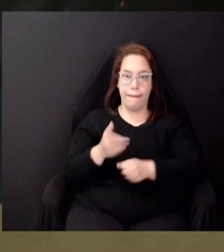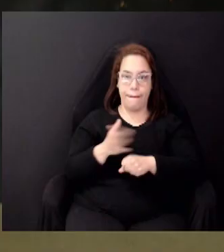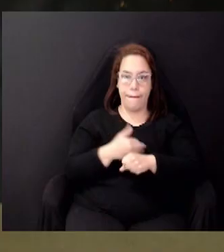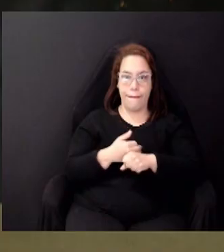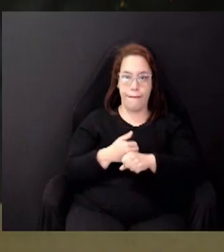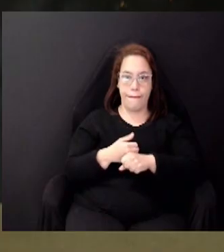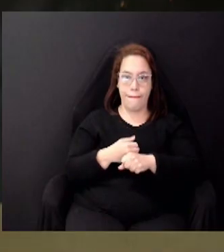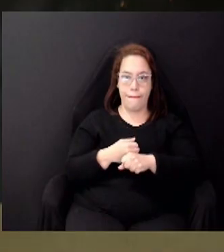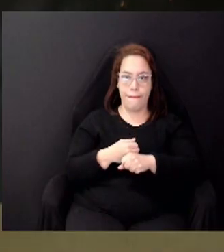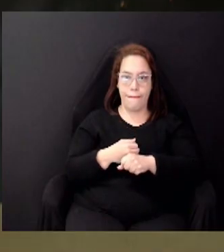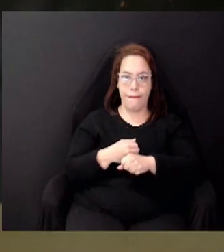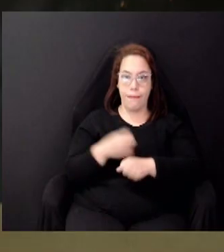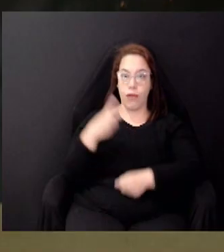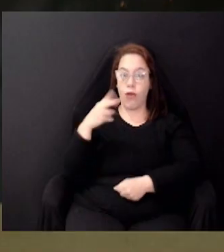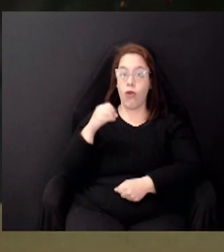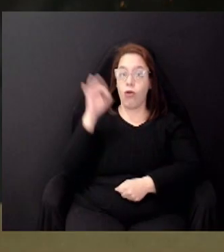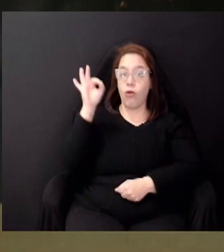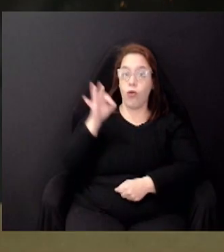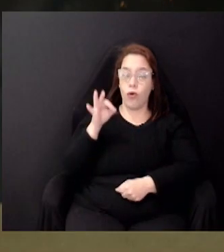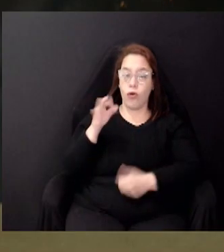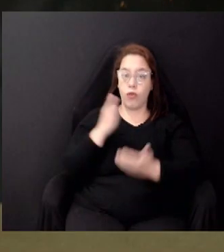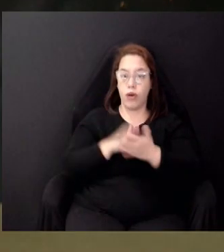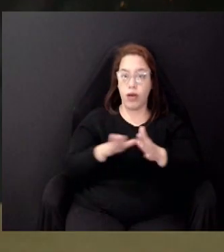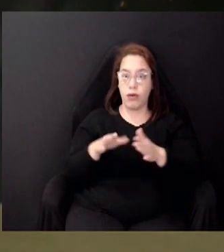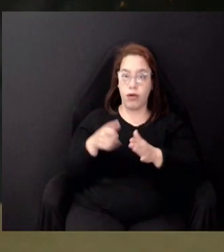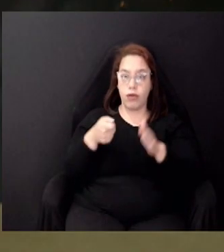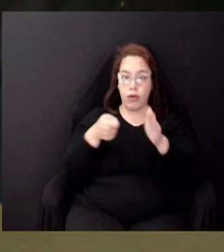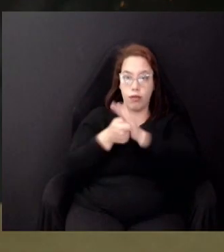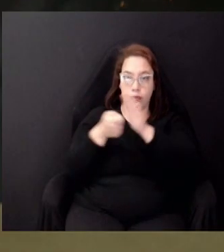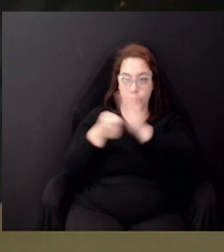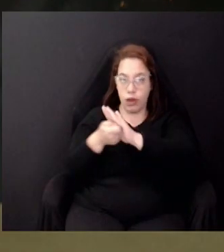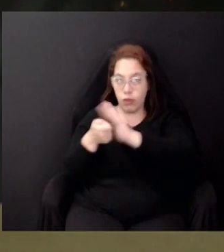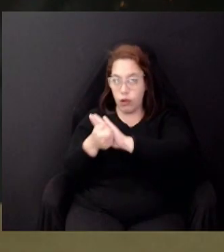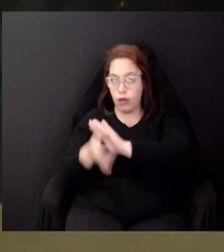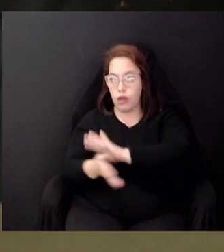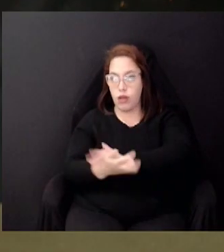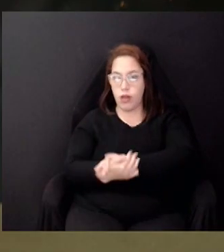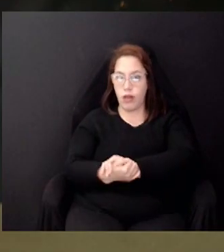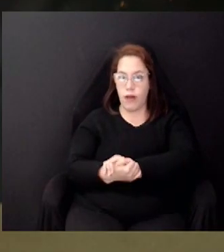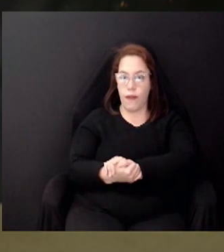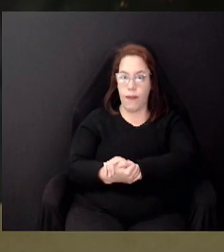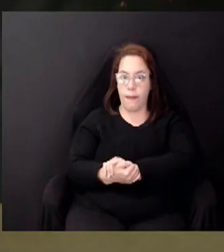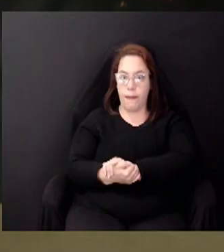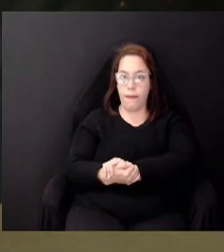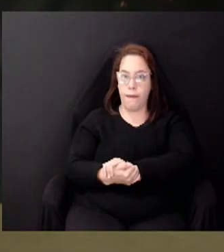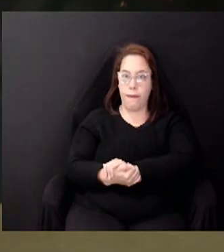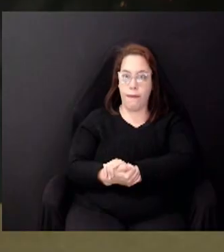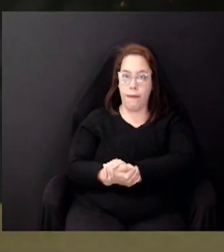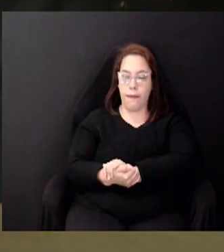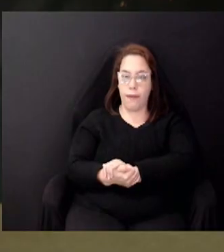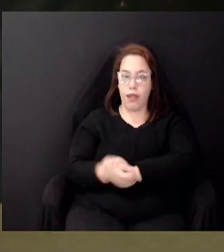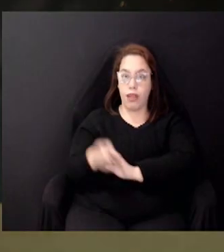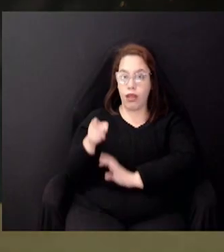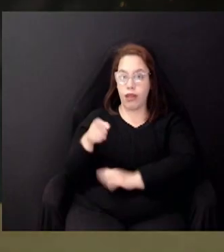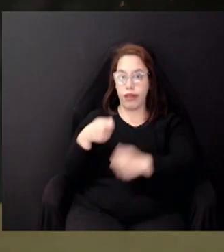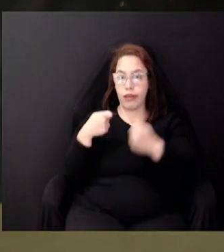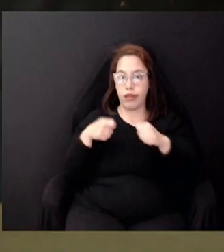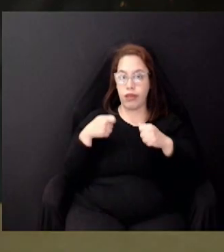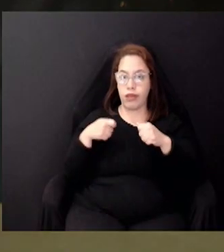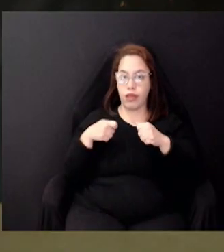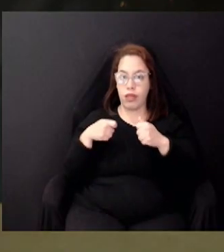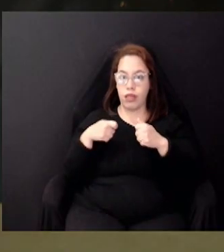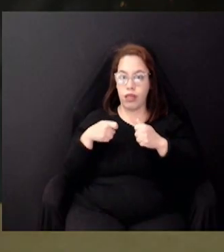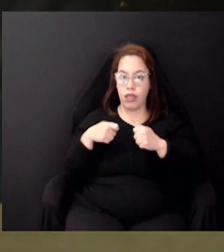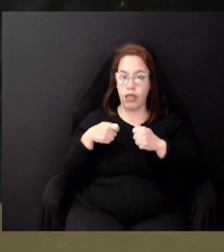faltando 20% para acabar a bateria, você já vai lá, corre, pega um carregador, empresta de alguém e coloca na tomada. Daí você não se dá esse